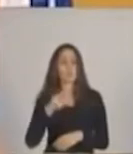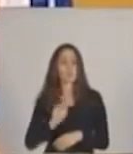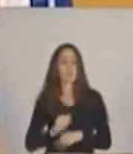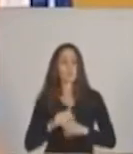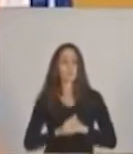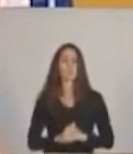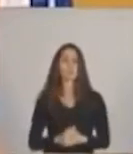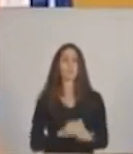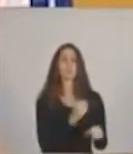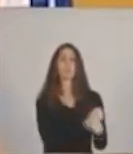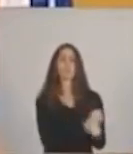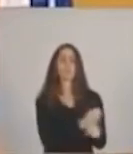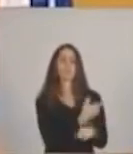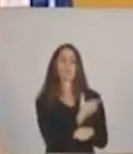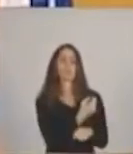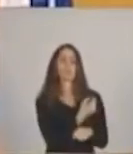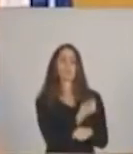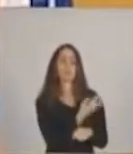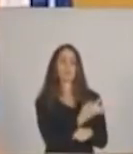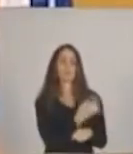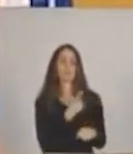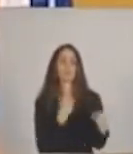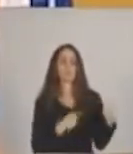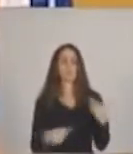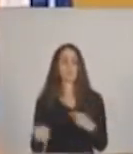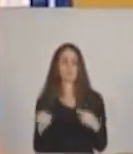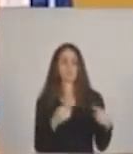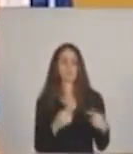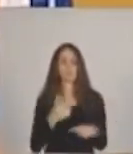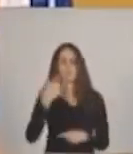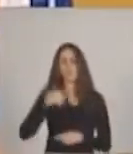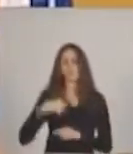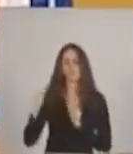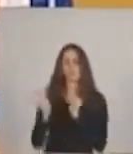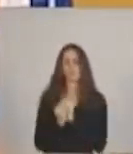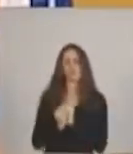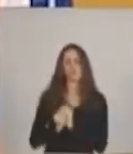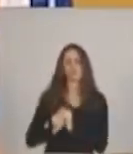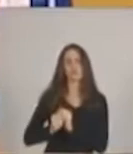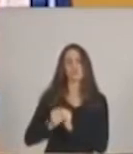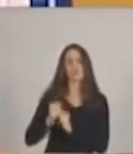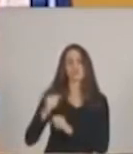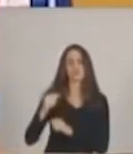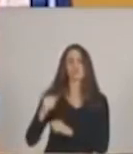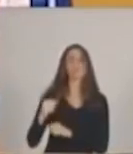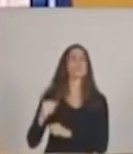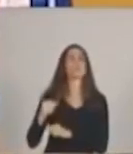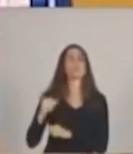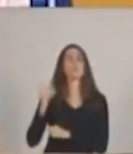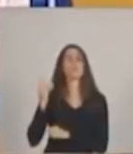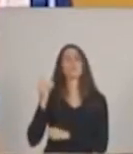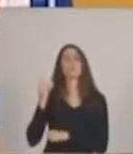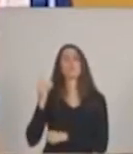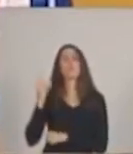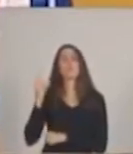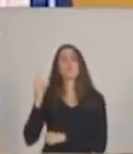houve discussão nessa casa sobre esse assunto, eu e o doutor Jefferson, inclusive, construímos uma emenda